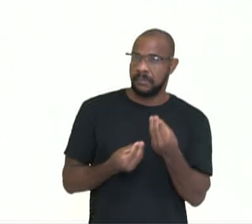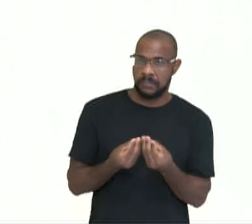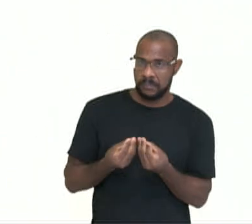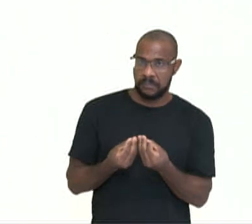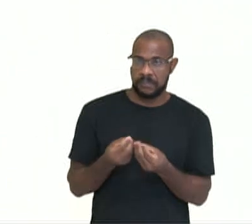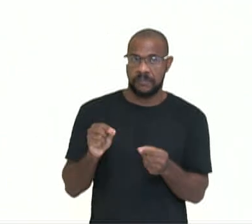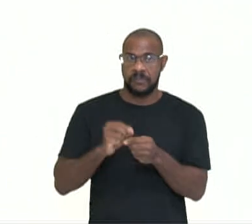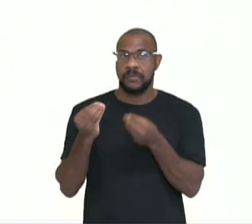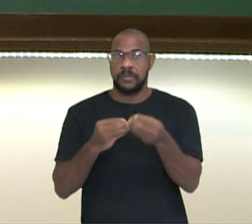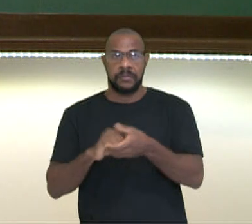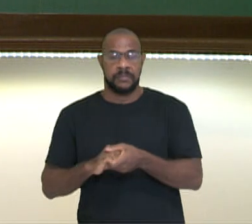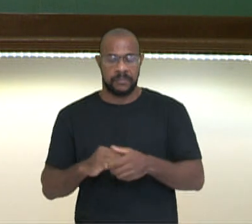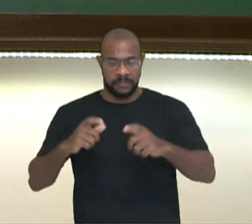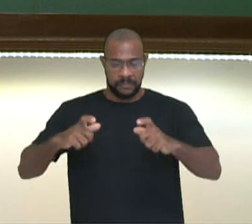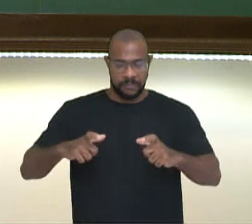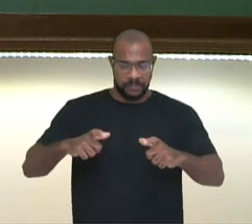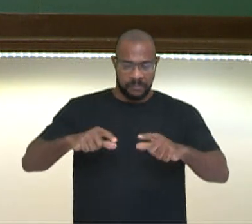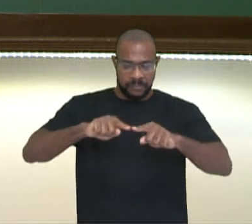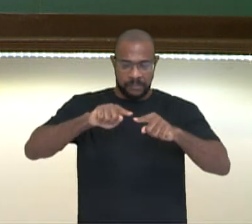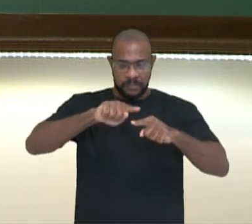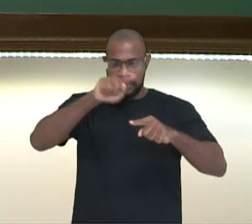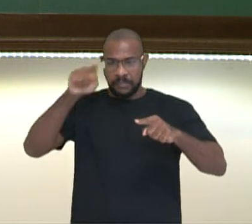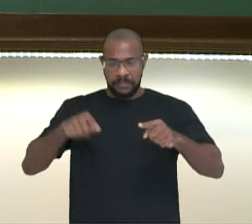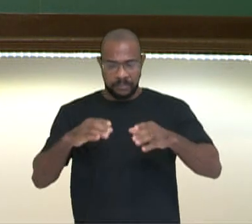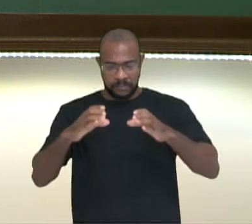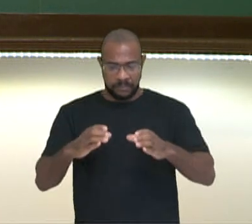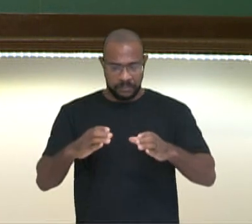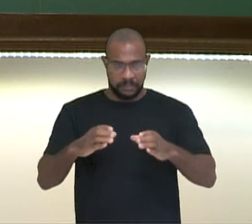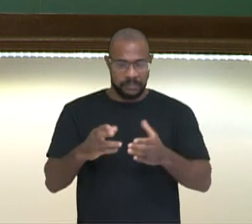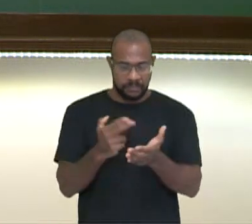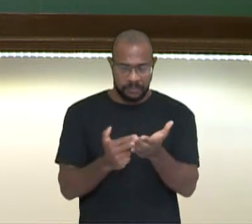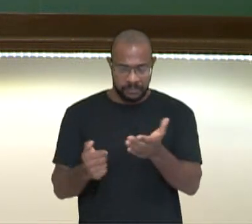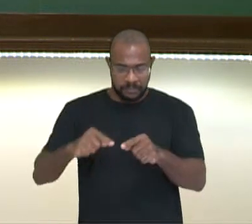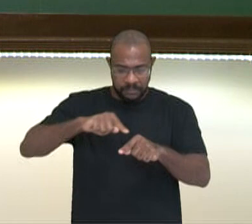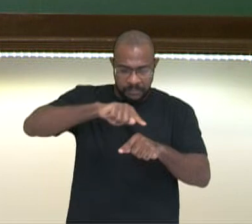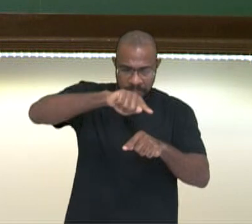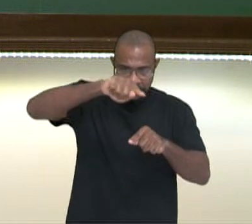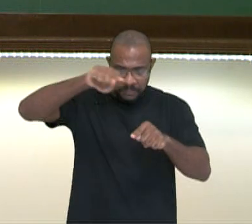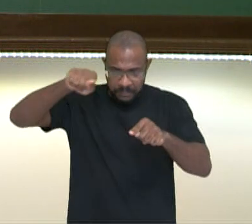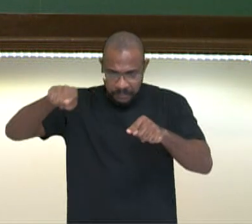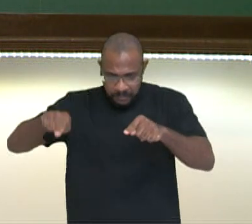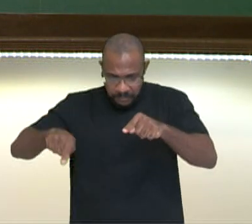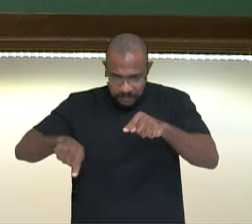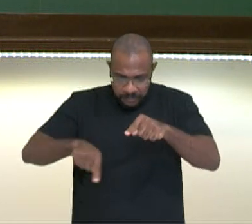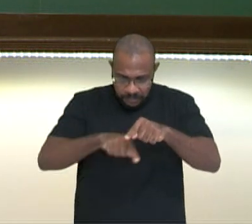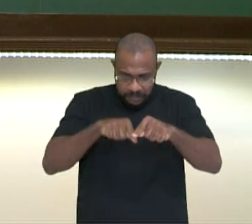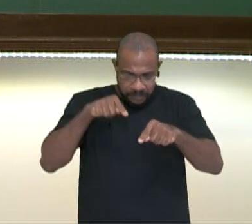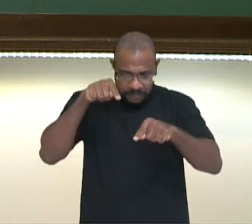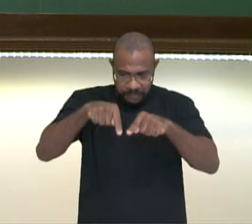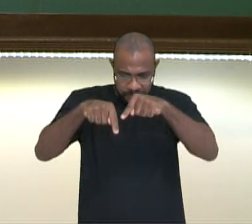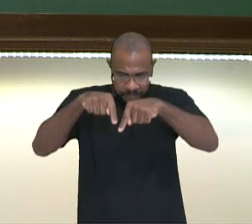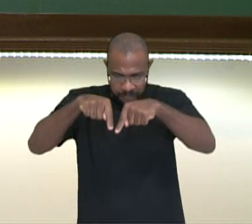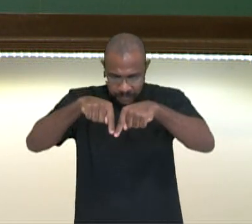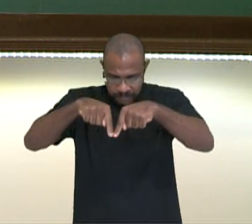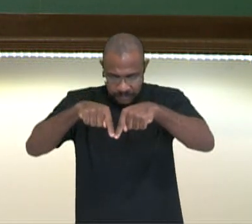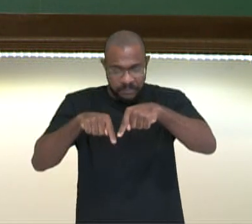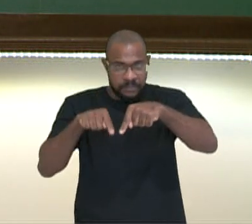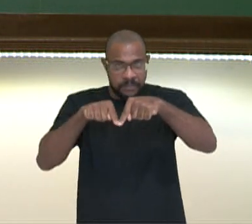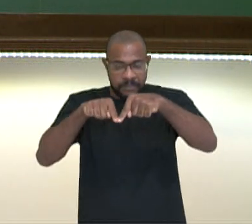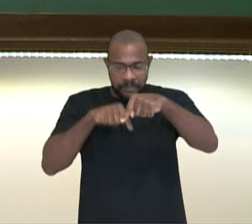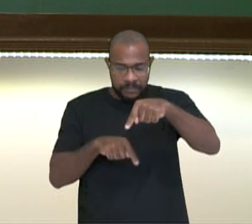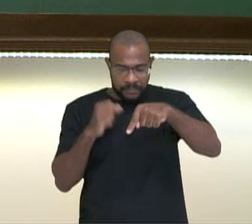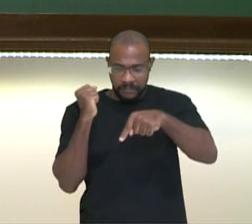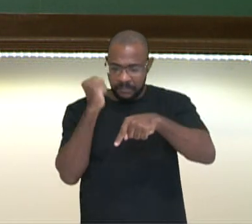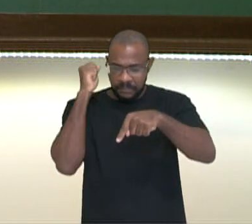vai pegar a tampa redonda, vai desenhar numa folha aquela circunferência marcando o centro. Marcou o